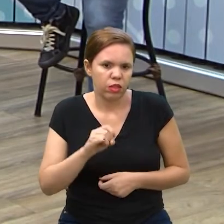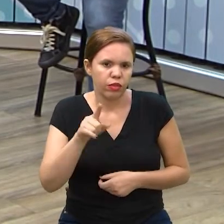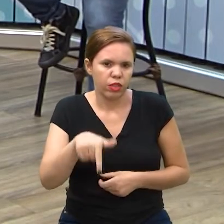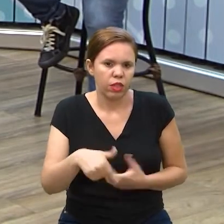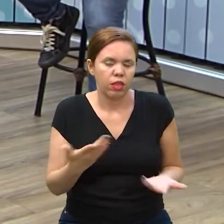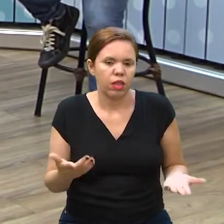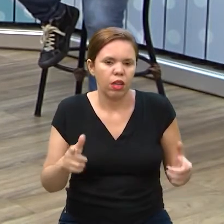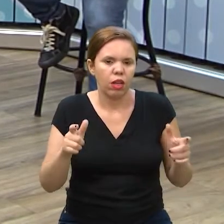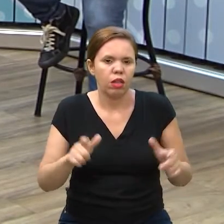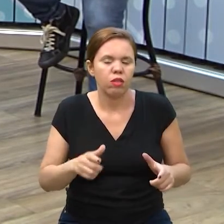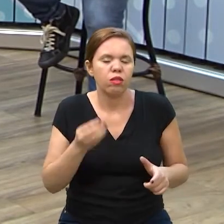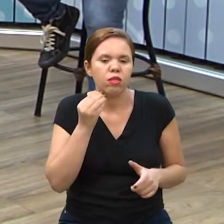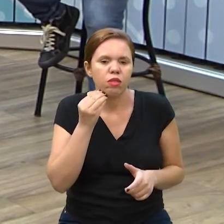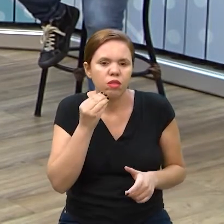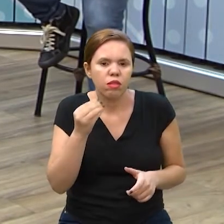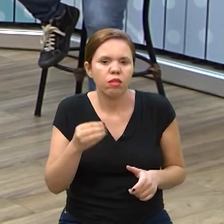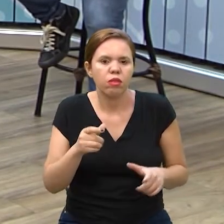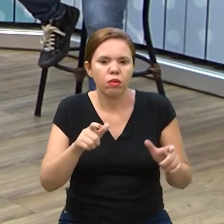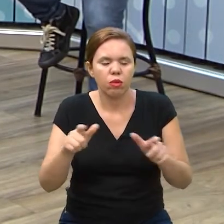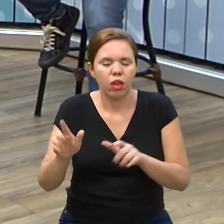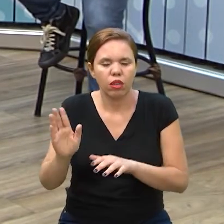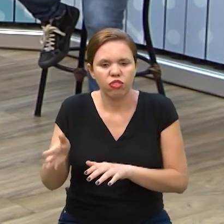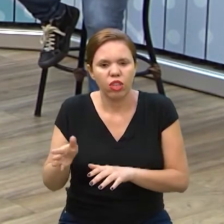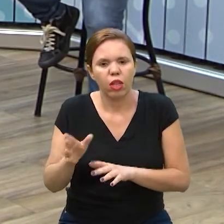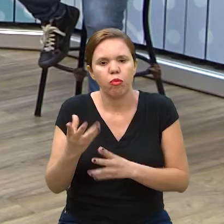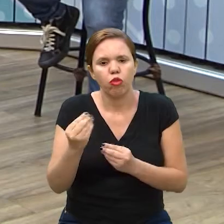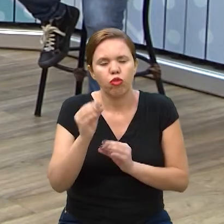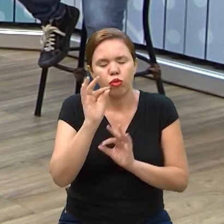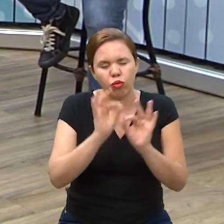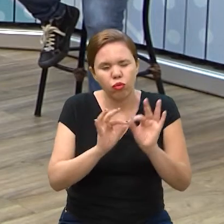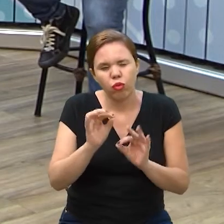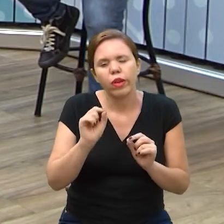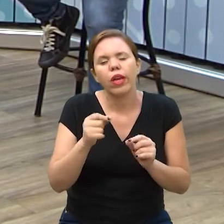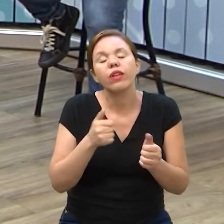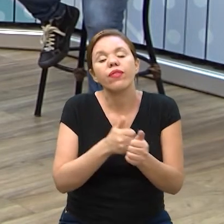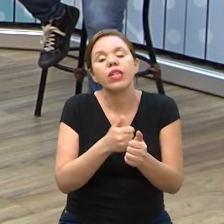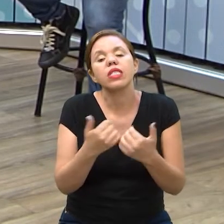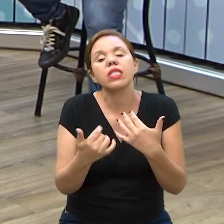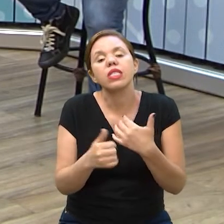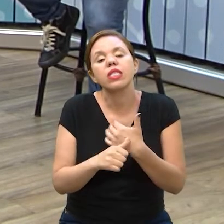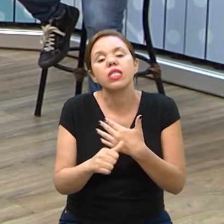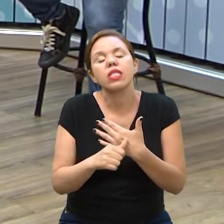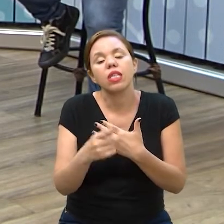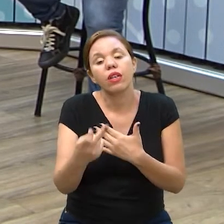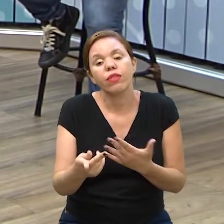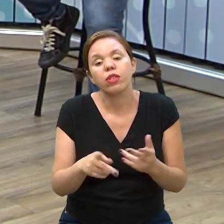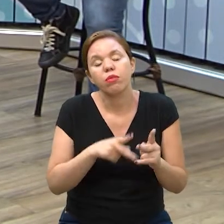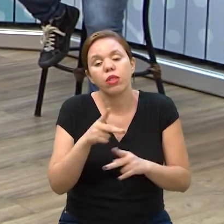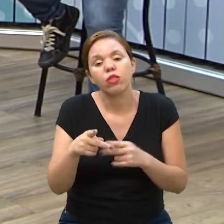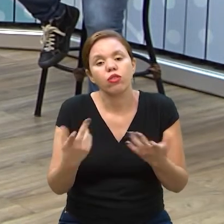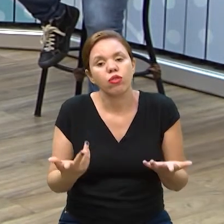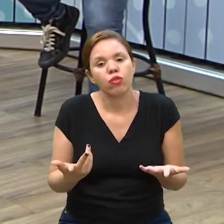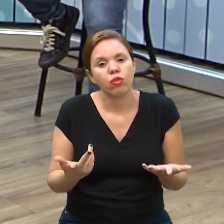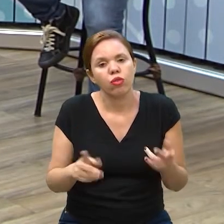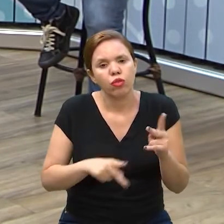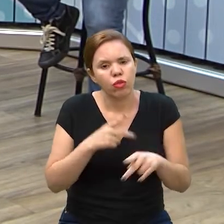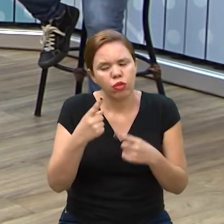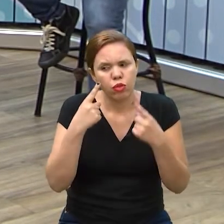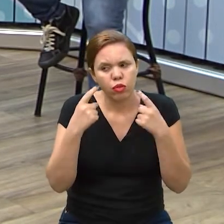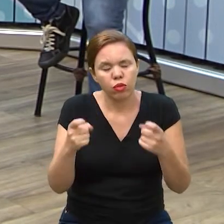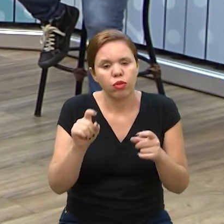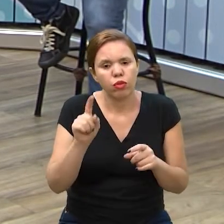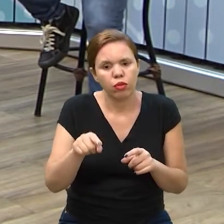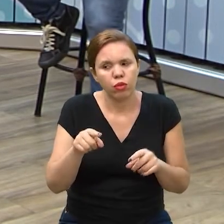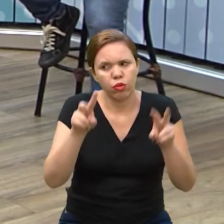num nicho muito recortado, quem que vai seguir você? São pessoas